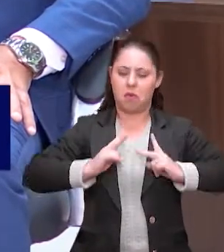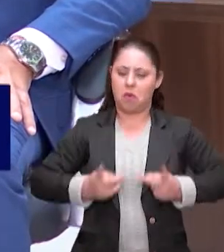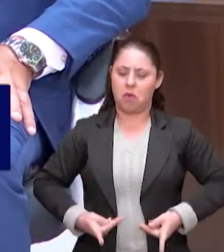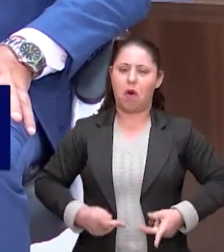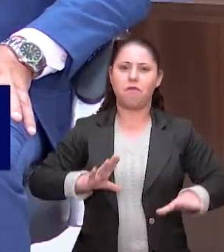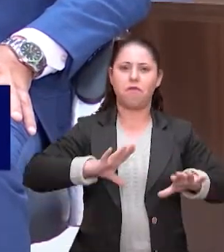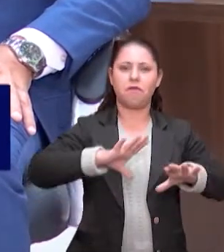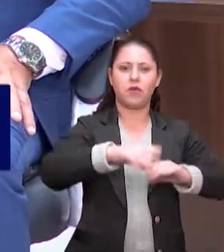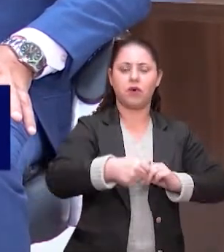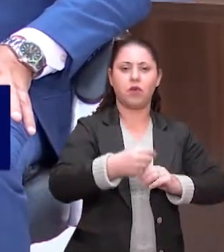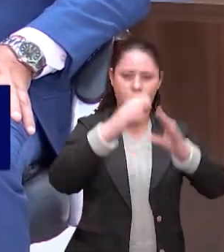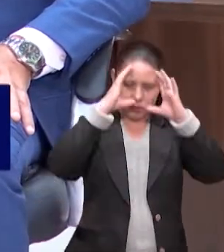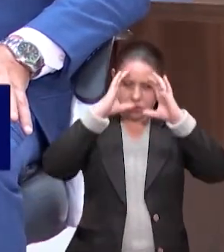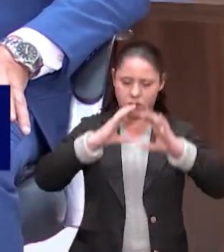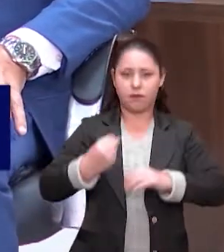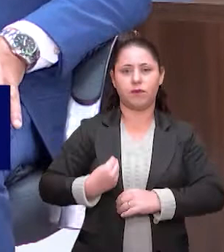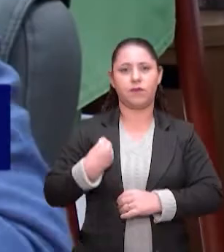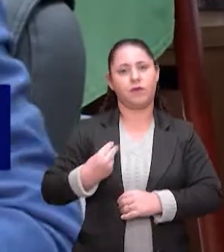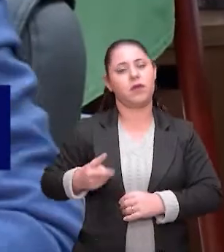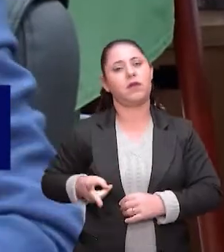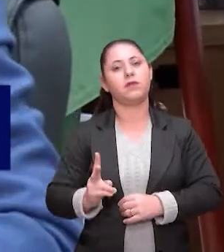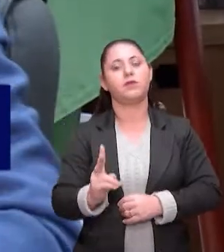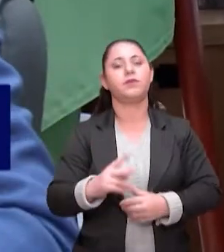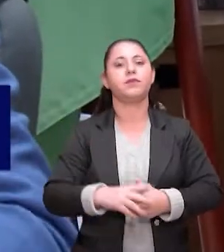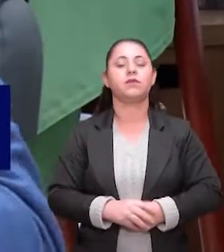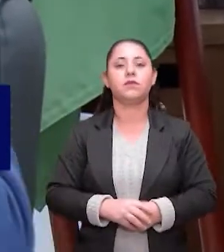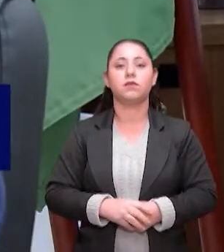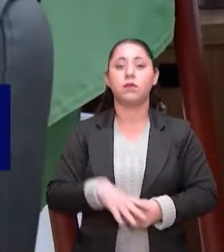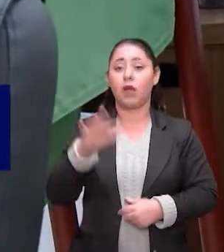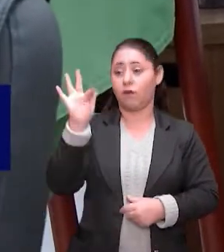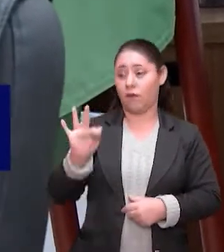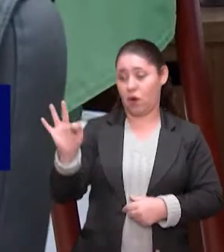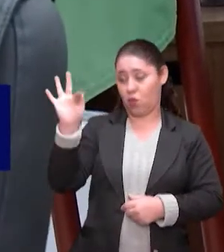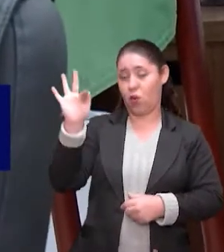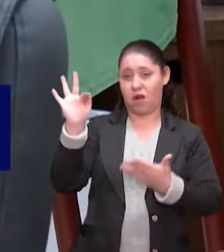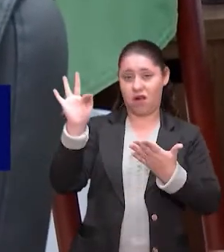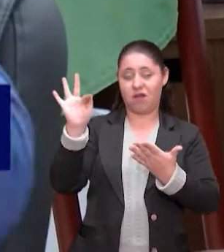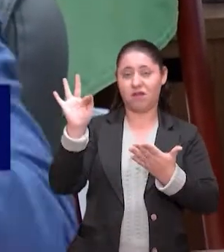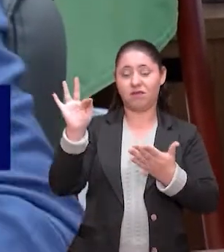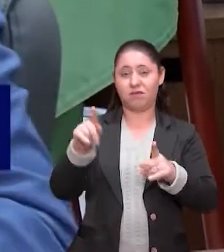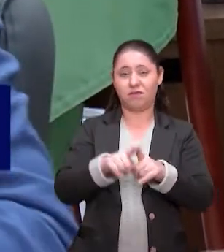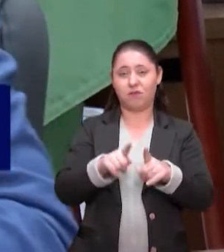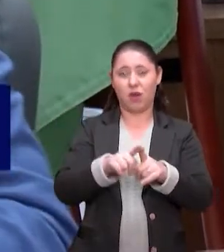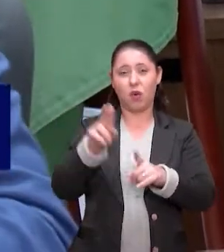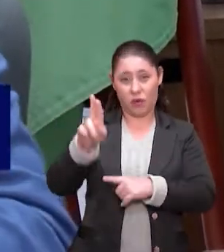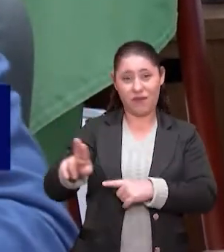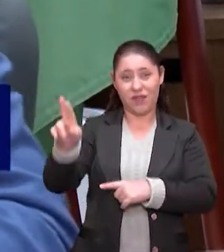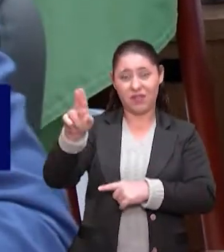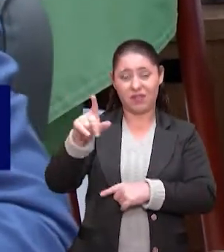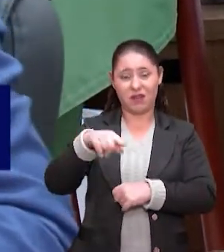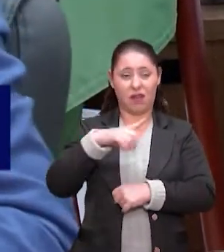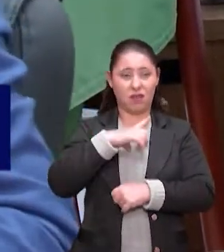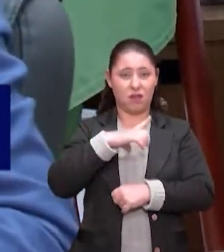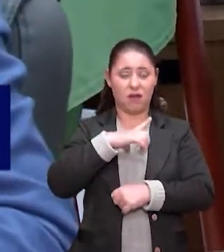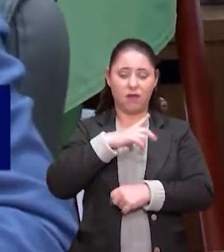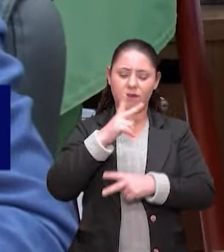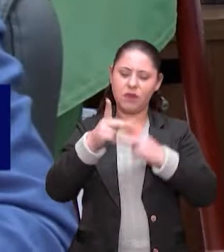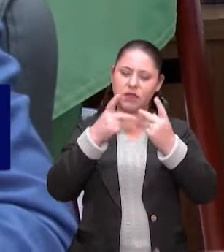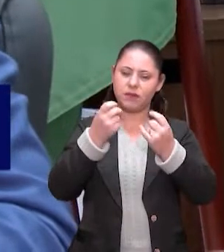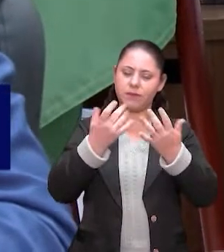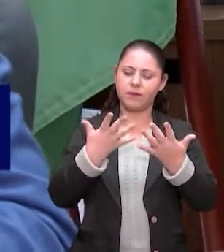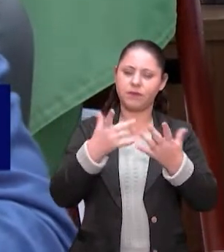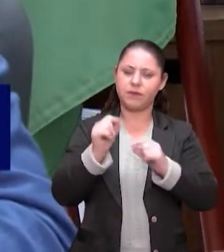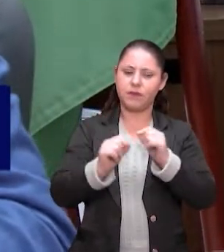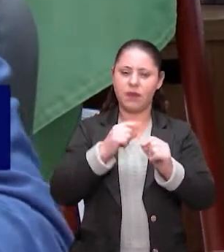humanismo, me formou como cidadão para a vida. E na faculdade, eu costumo dizer, meu, que assim,